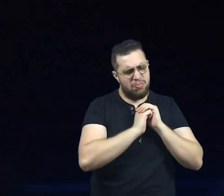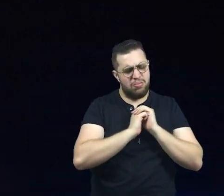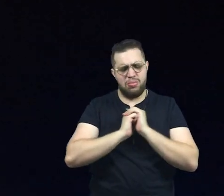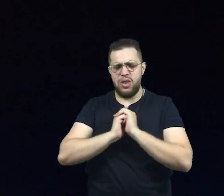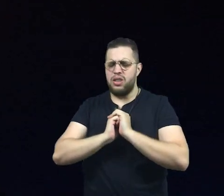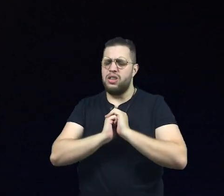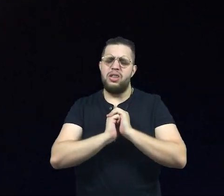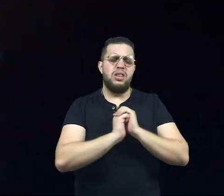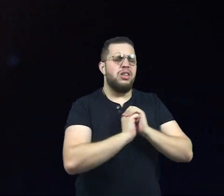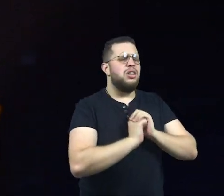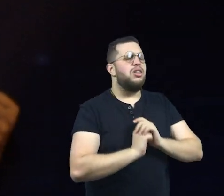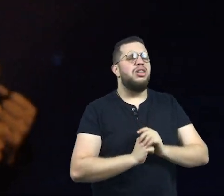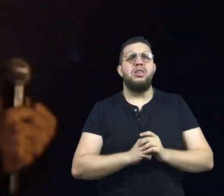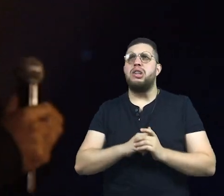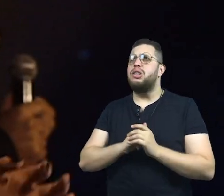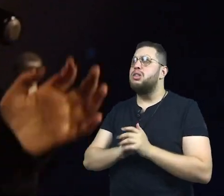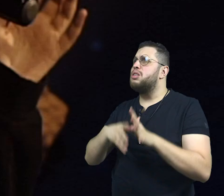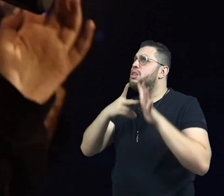amém.